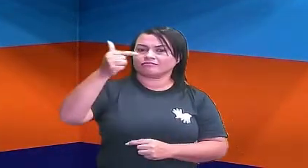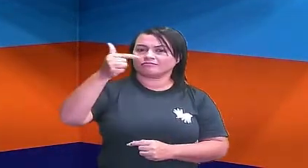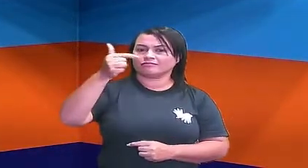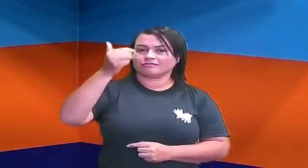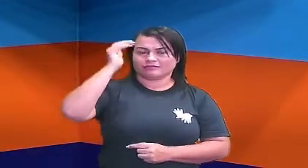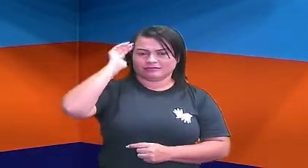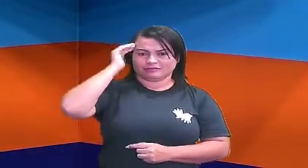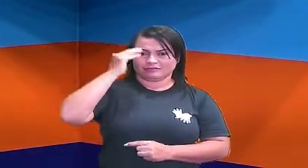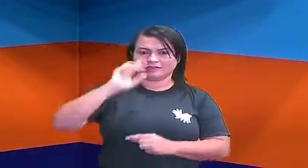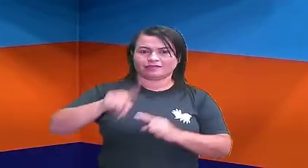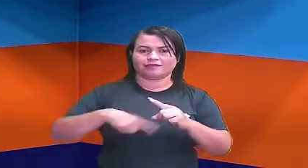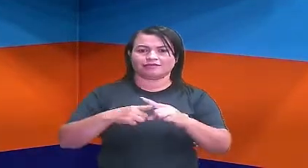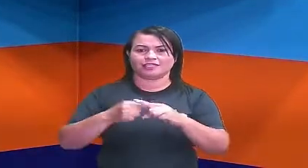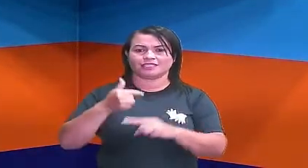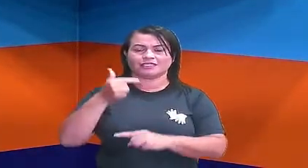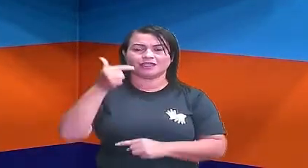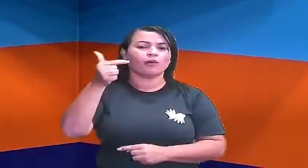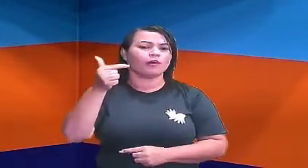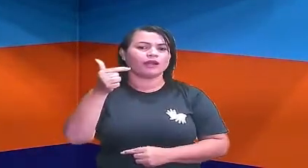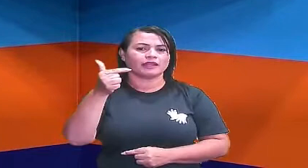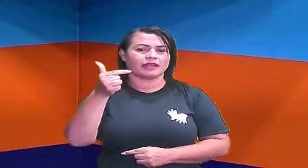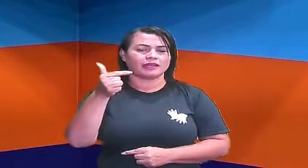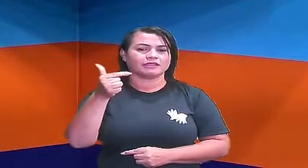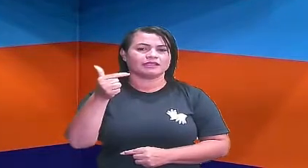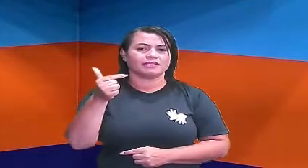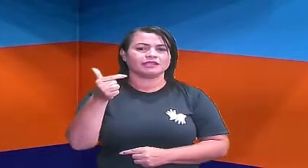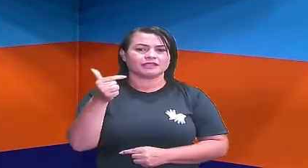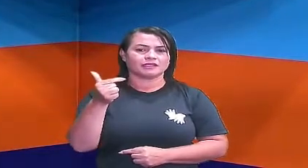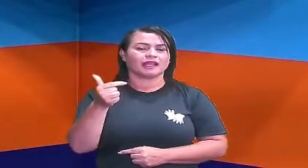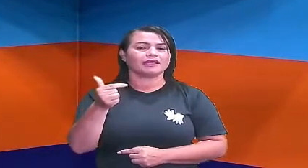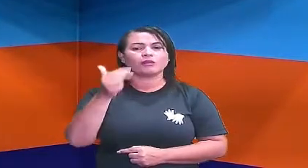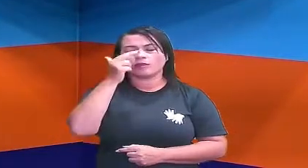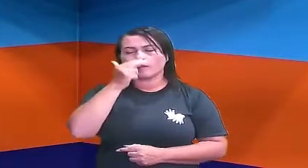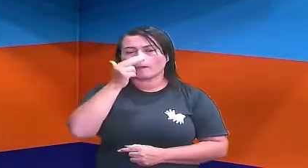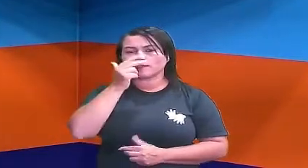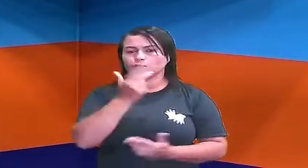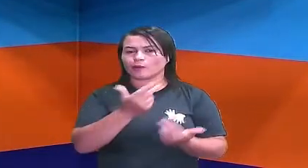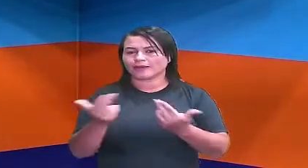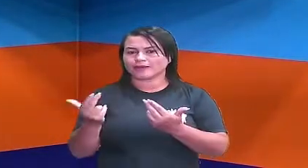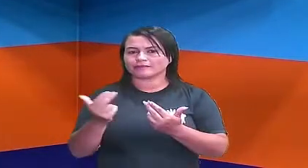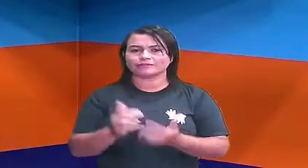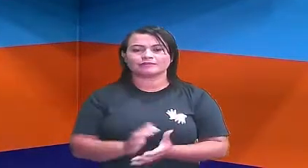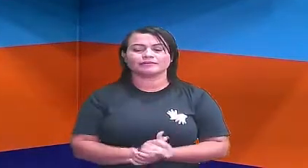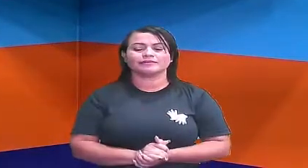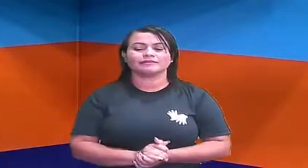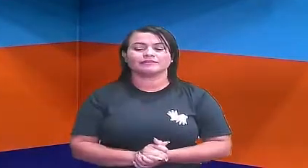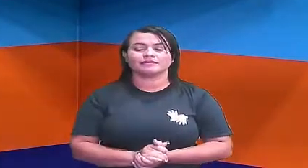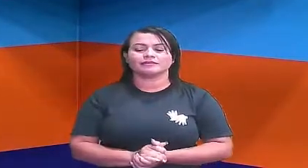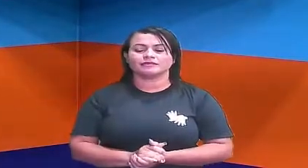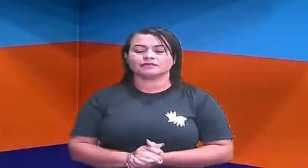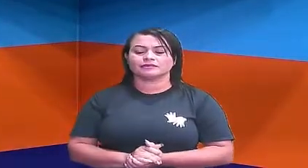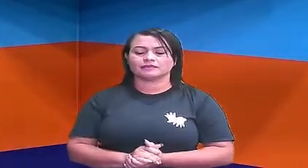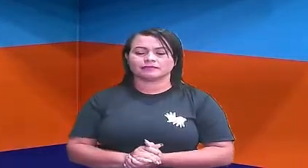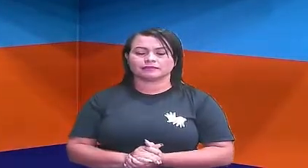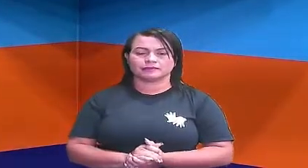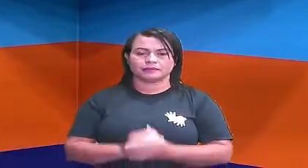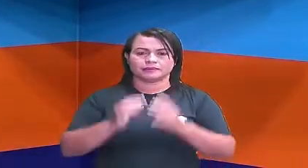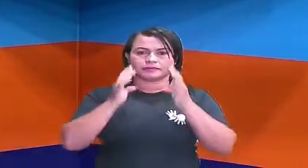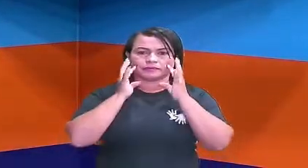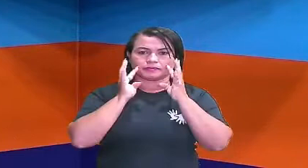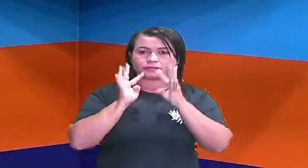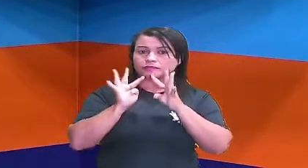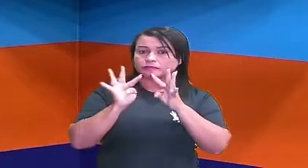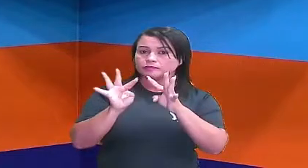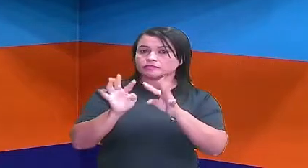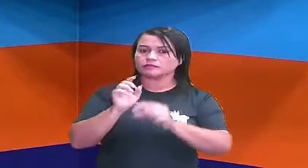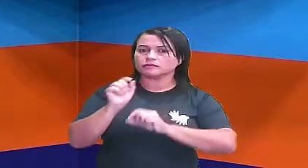vezes, né? Esse número está sendo multiplicado. Então, a medida ela vai na mesma sequência, ok? Então, vamos lá. Presta bem